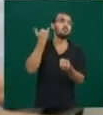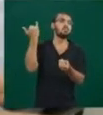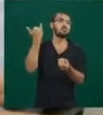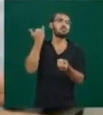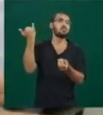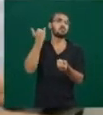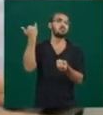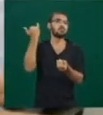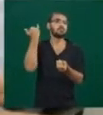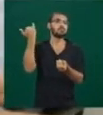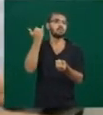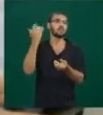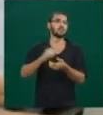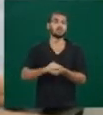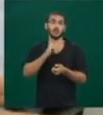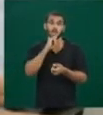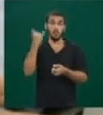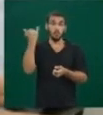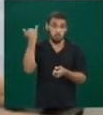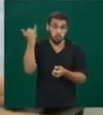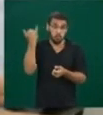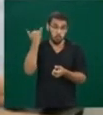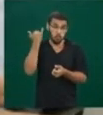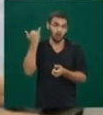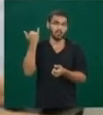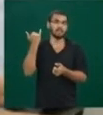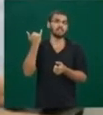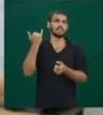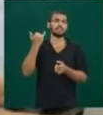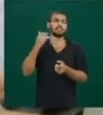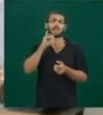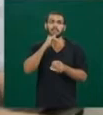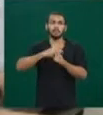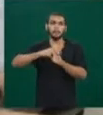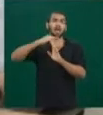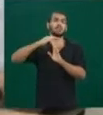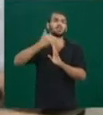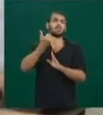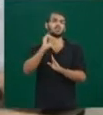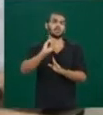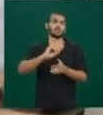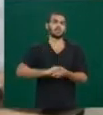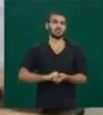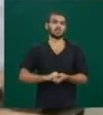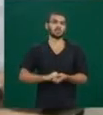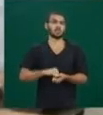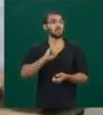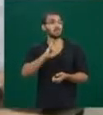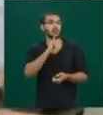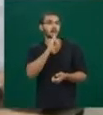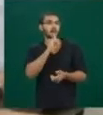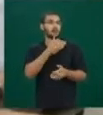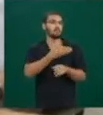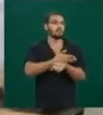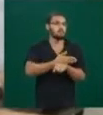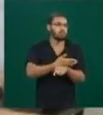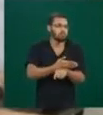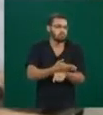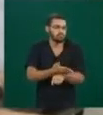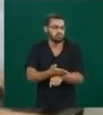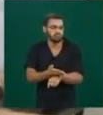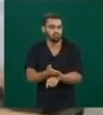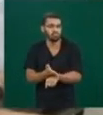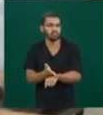som. Vamos colocar, quando ele é muito forte, fica muito acima de 80. E também quando há uma exposição por um período prolongado.